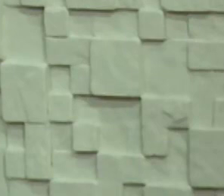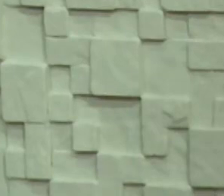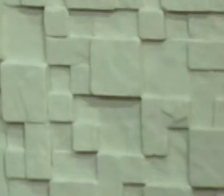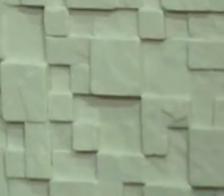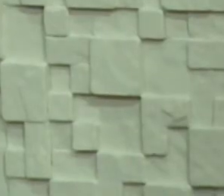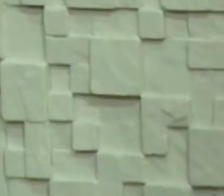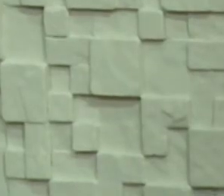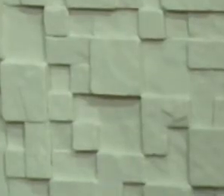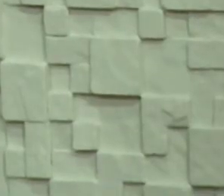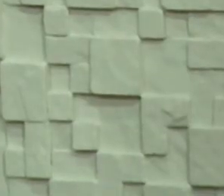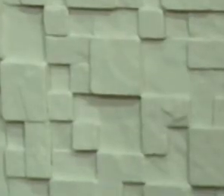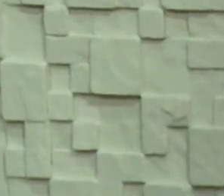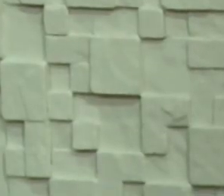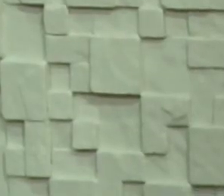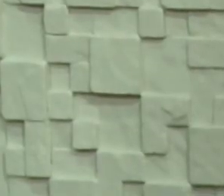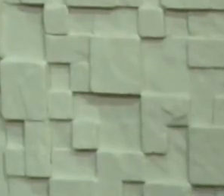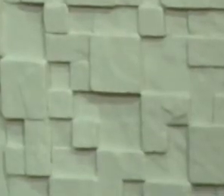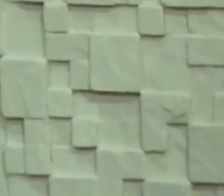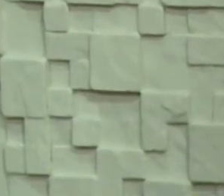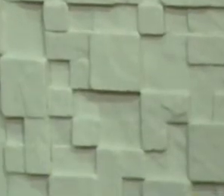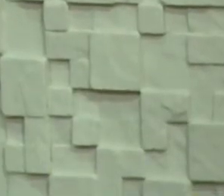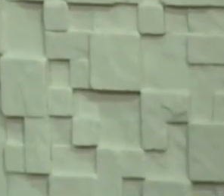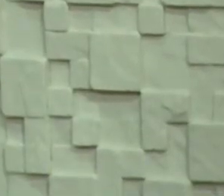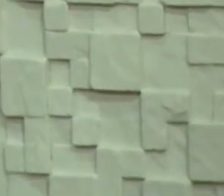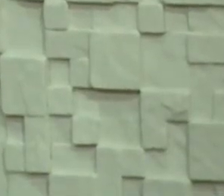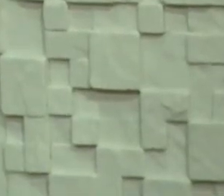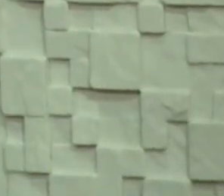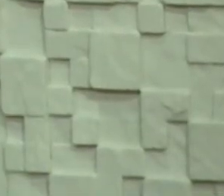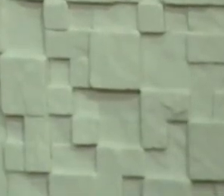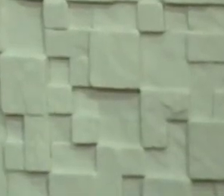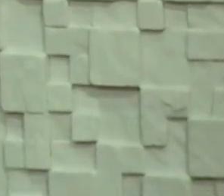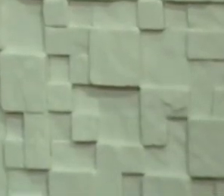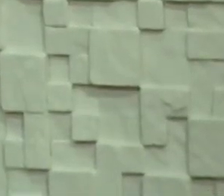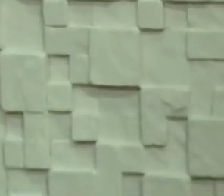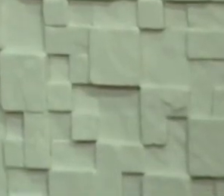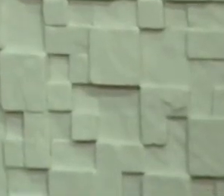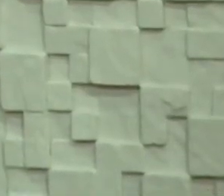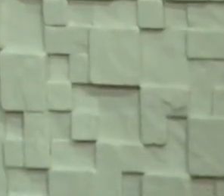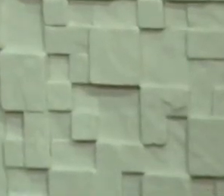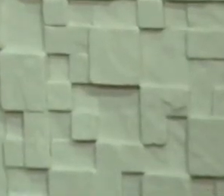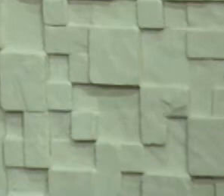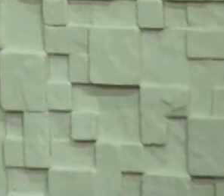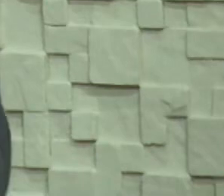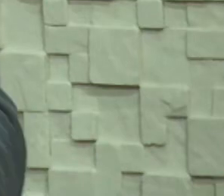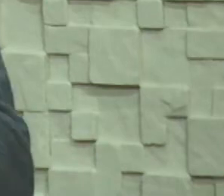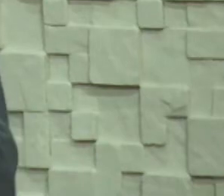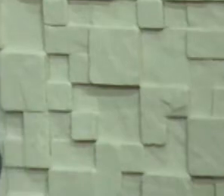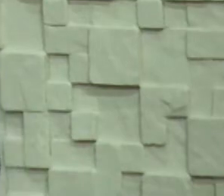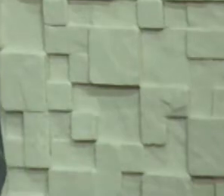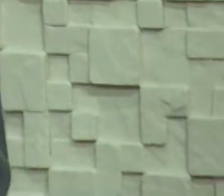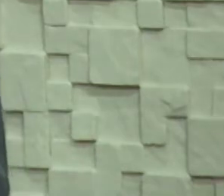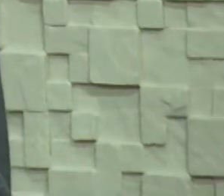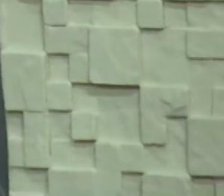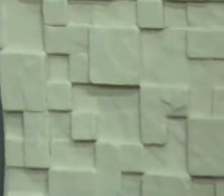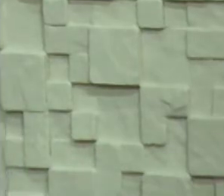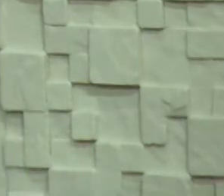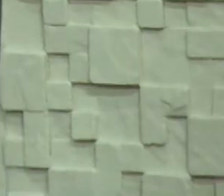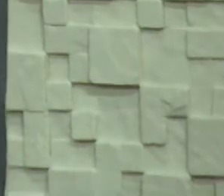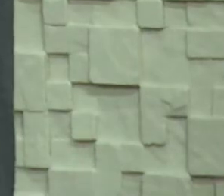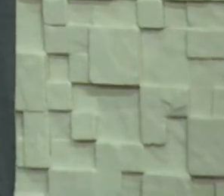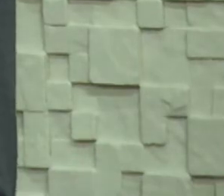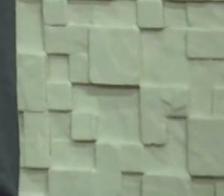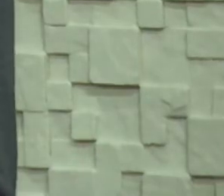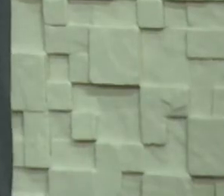com protocolos de segurança com testagem com acompanhamento voltar gradualmente um maior número de atividades